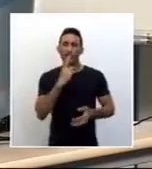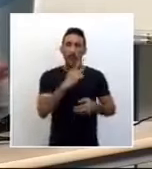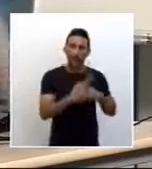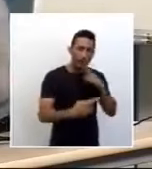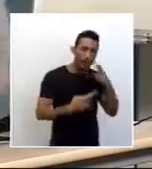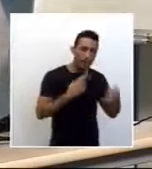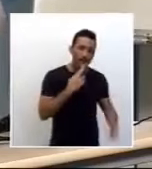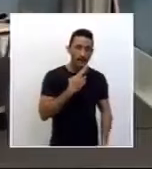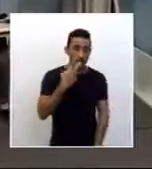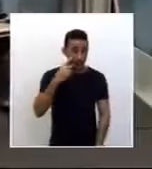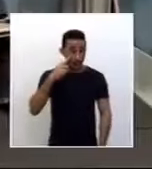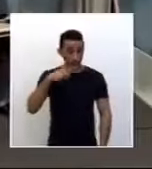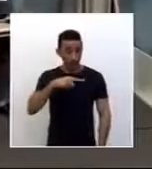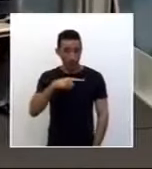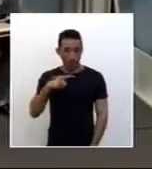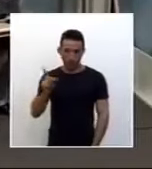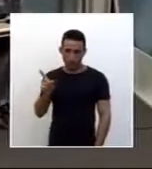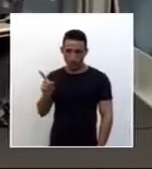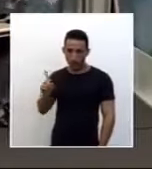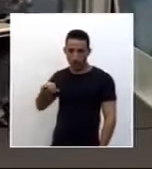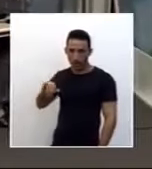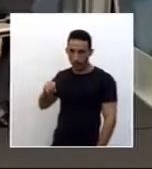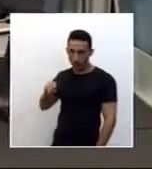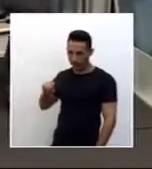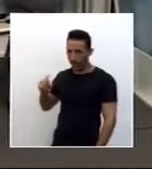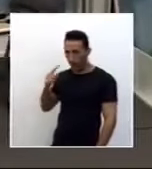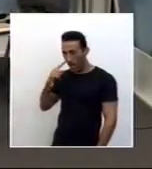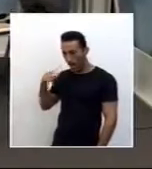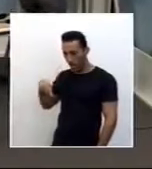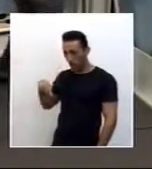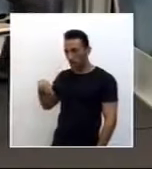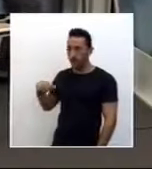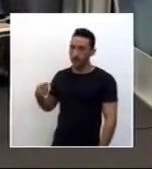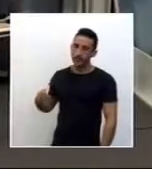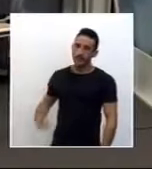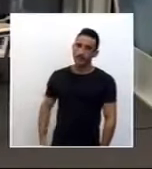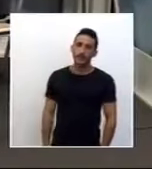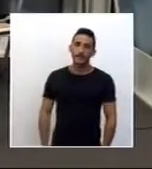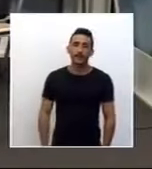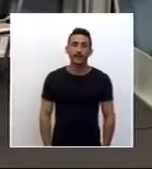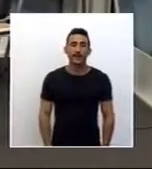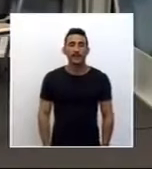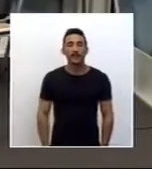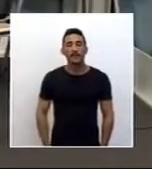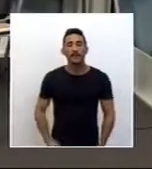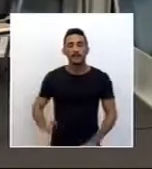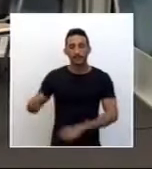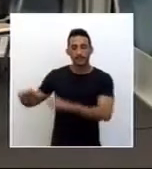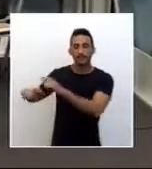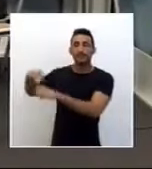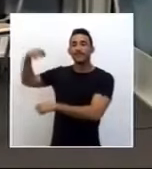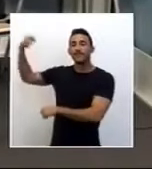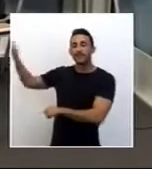respostas Bom vamos lá vamos virar aqui ó